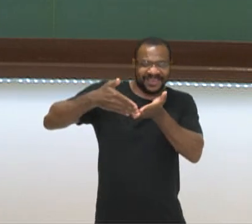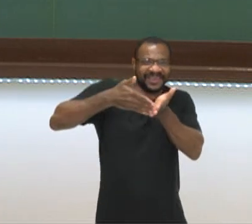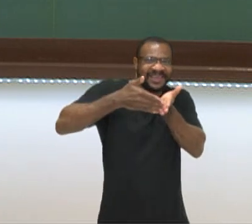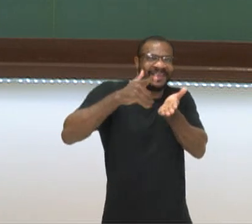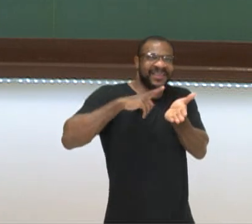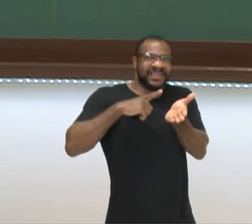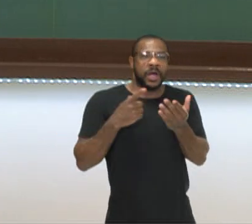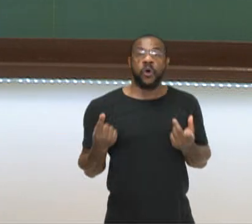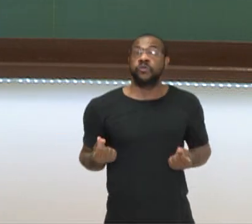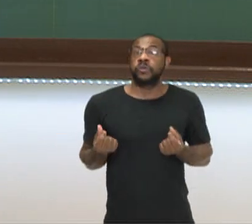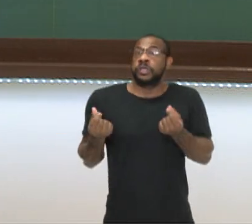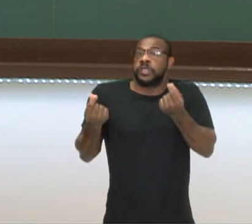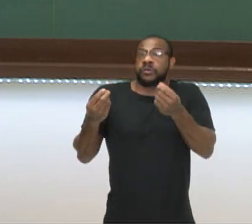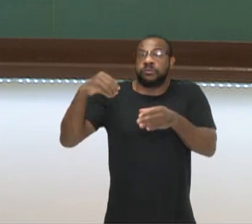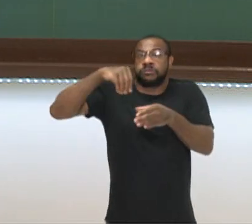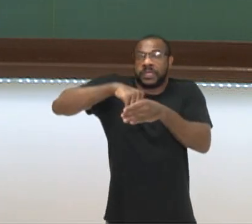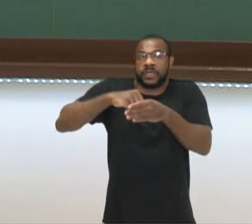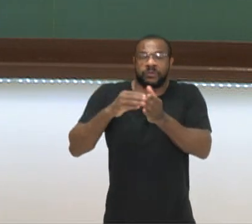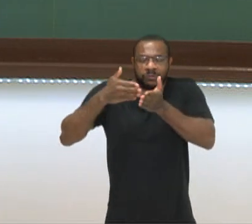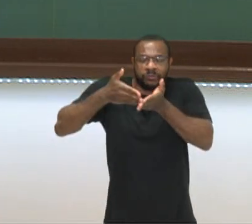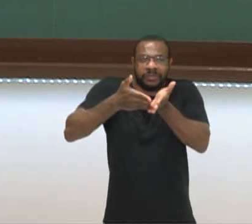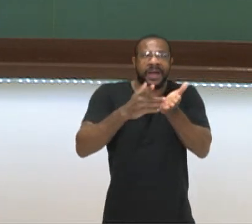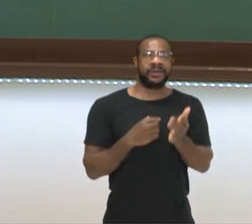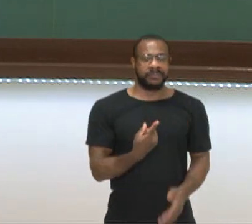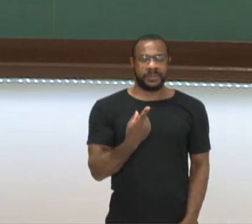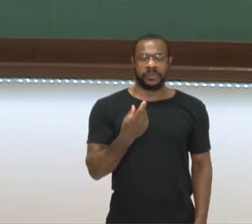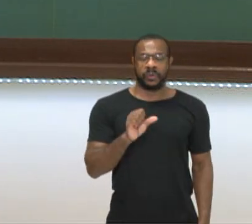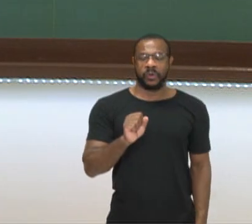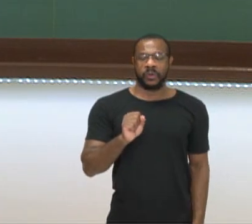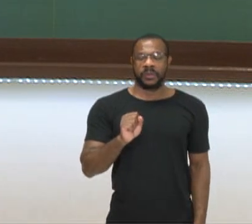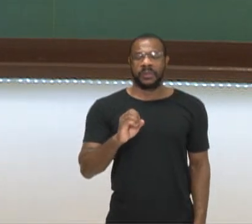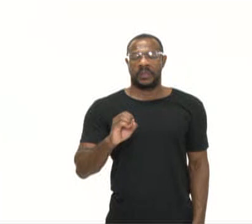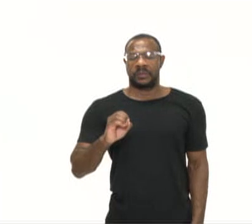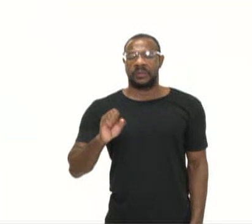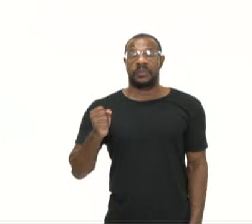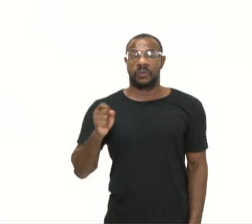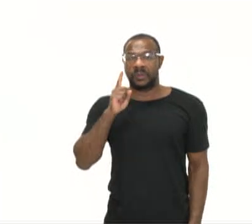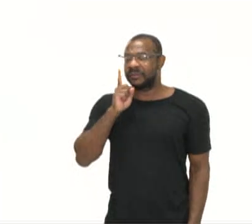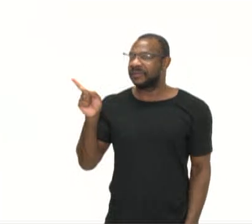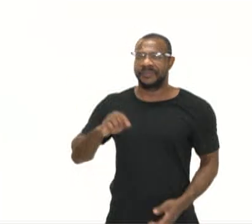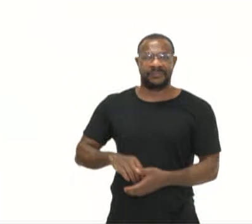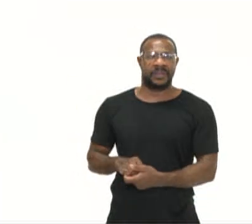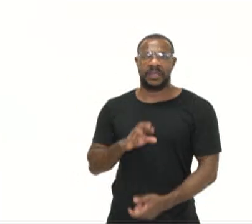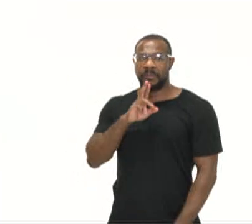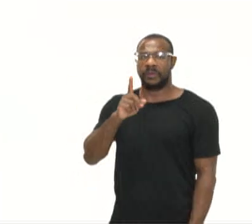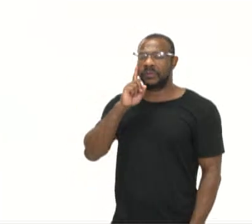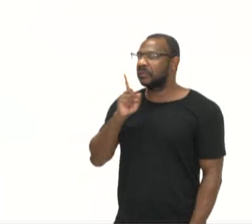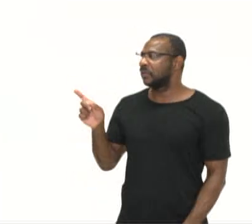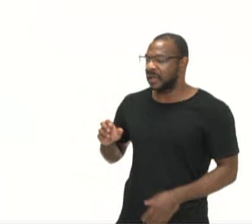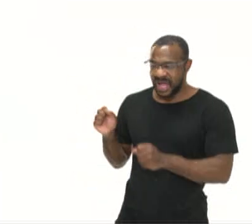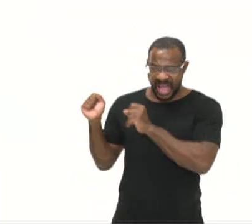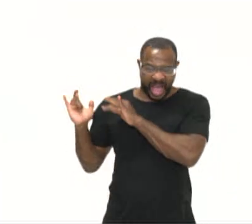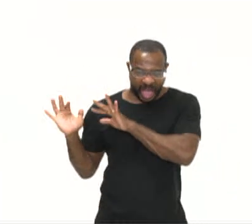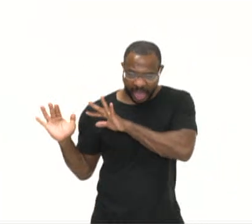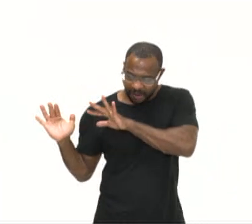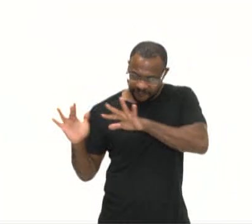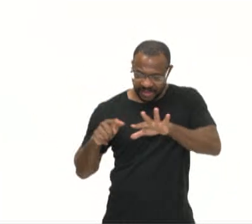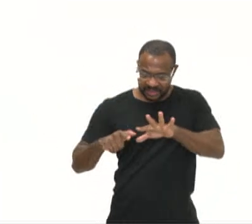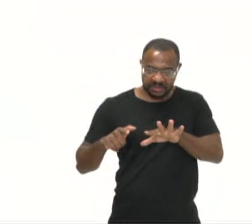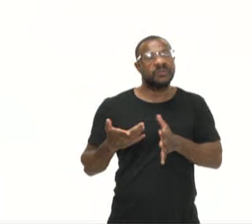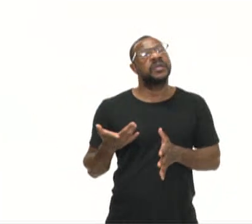os nobres aqui, né, em 1808. E a resposta é a invasão de Portugal